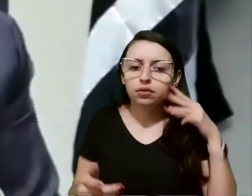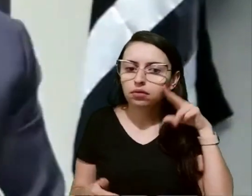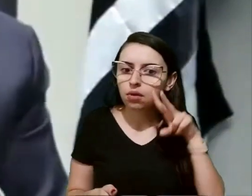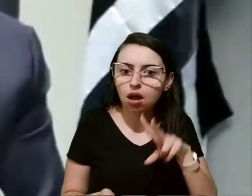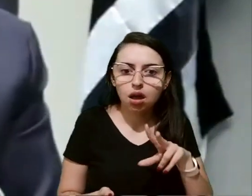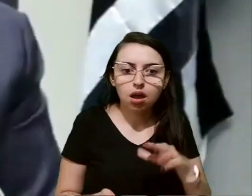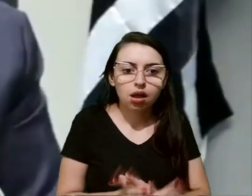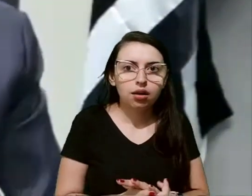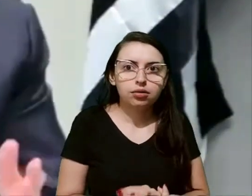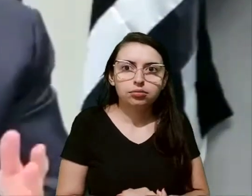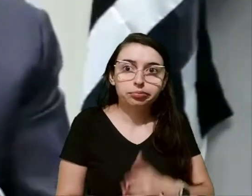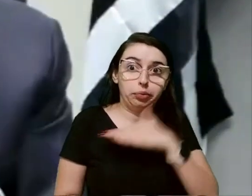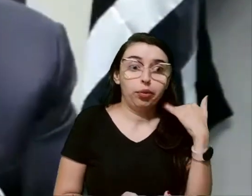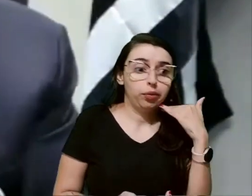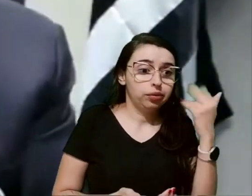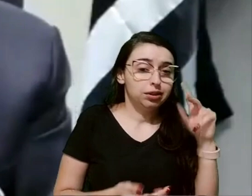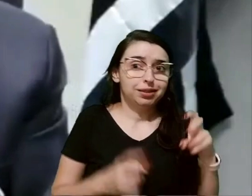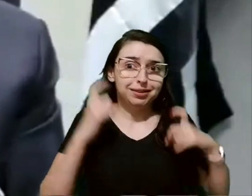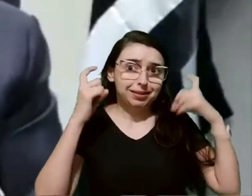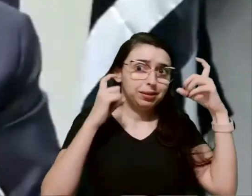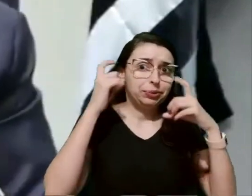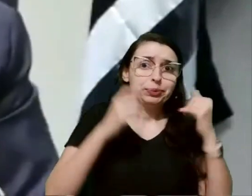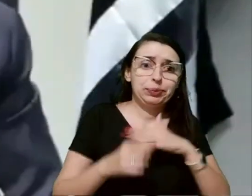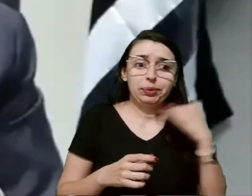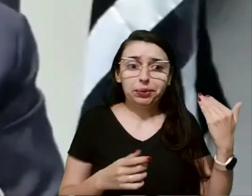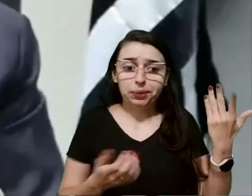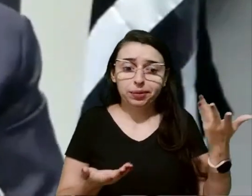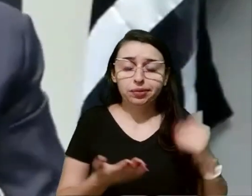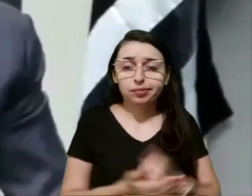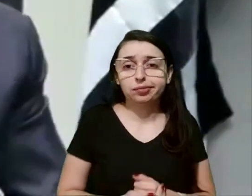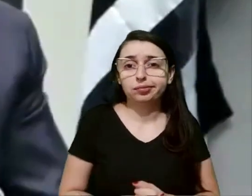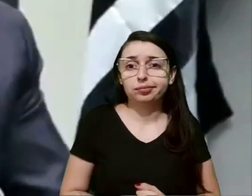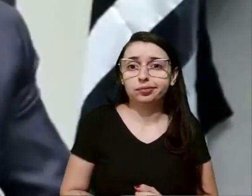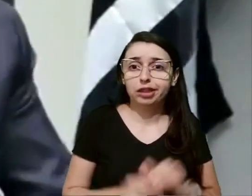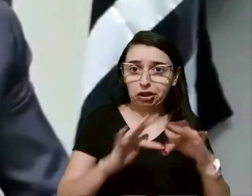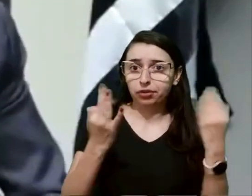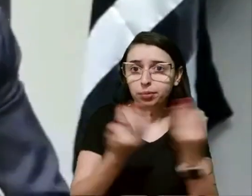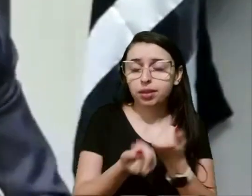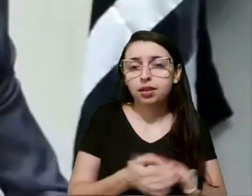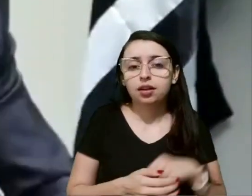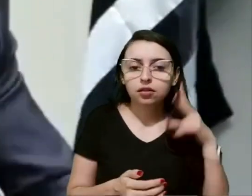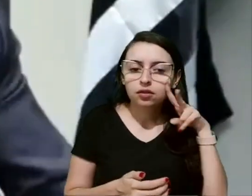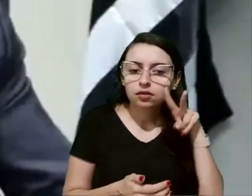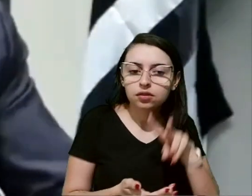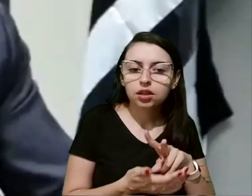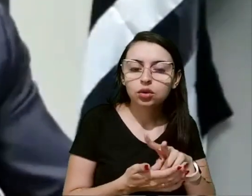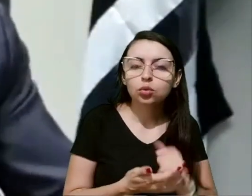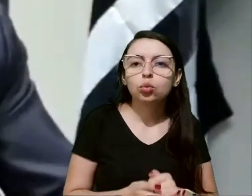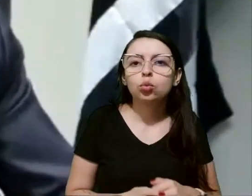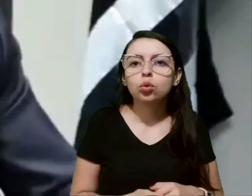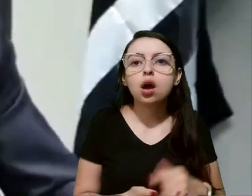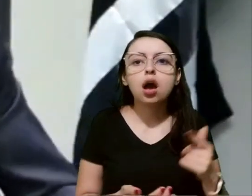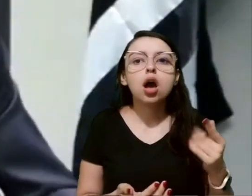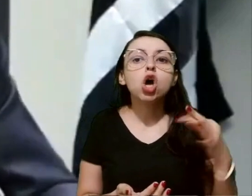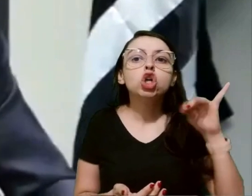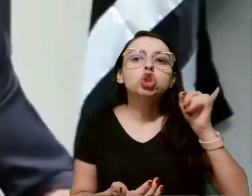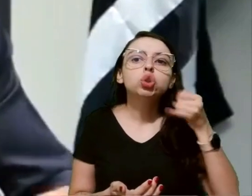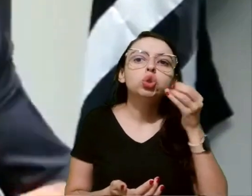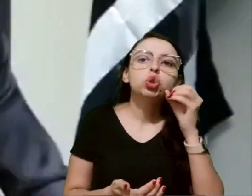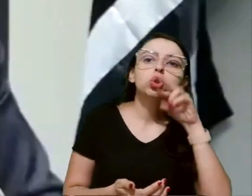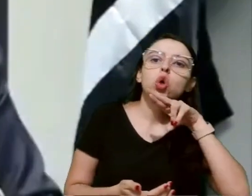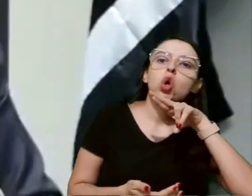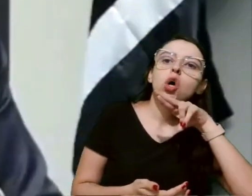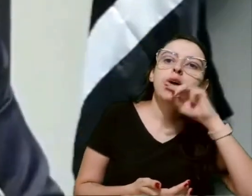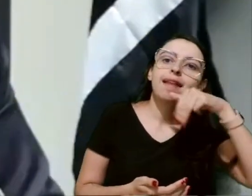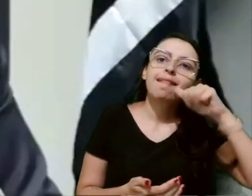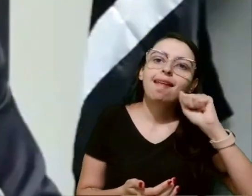fui olhar, falei: "Meu, deve ter morrido alguém", eu fiquei preocupado, sabe quando você fala: "Morreu alguém, né, parente", sei lá, aí fui olhar, aí eu comecei a ver, tinha muito jornalista, gente da fam eu